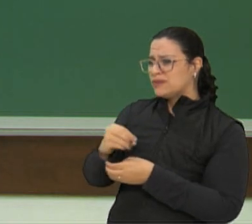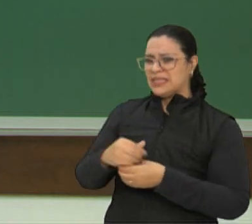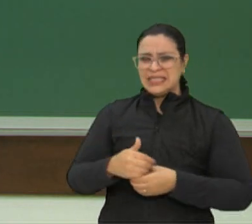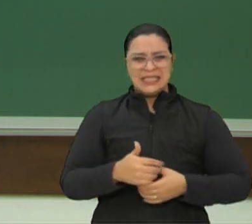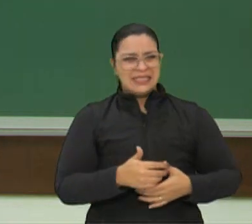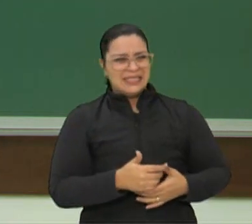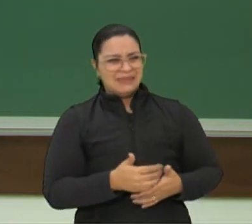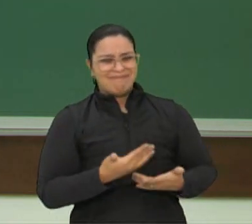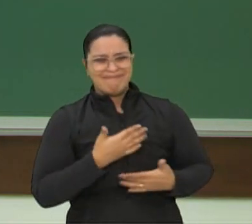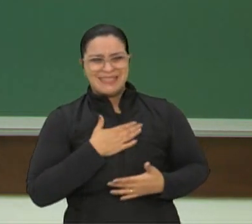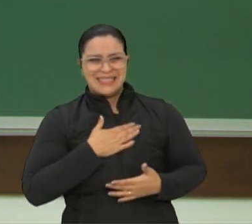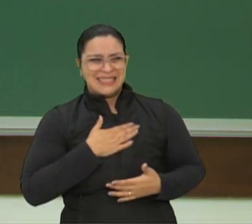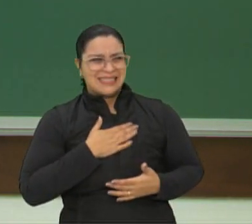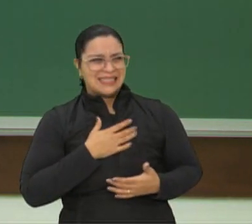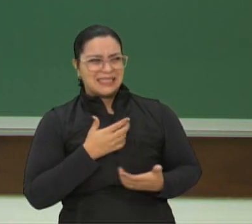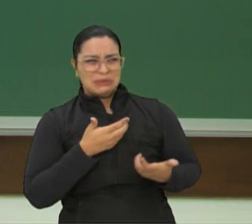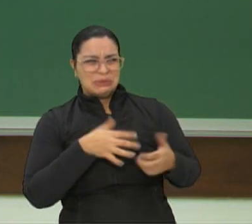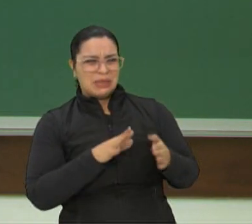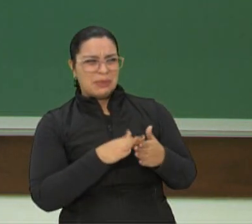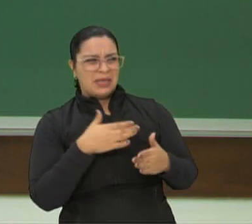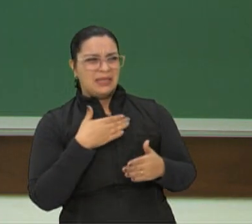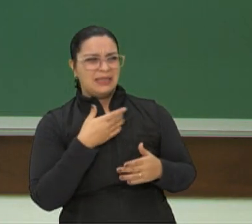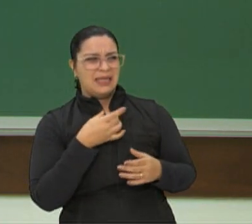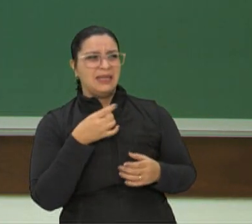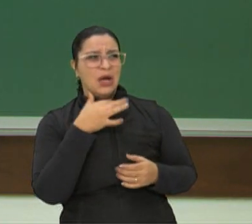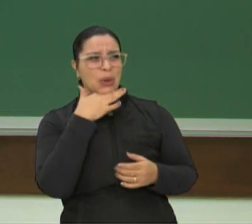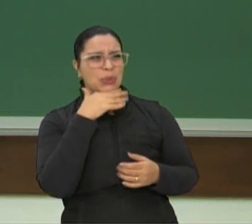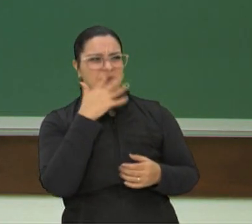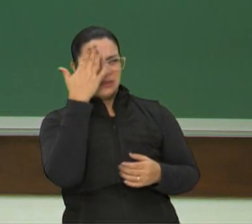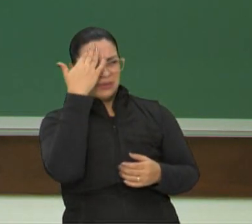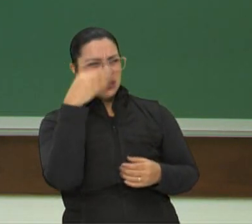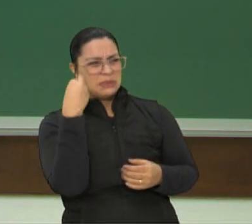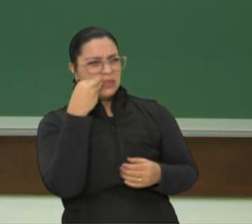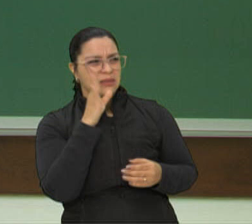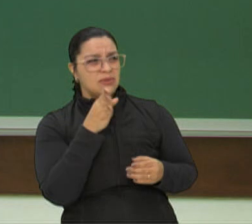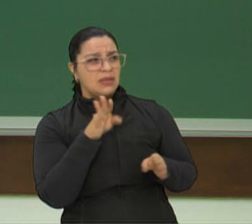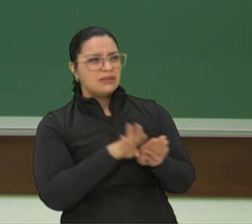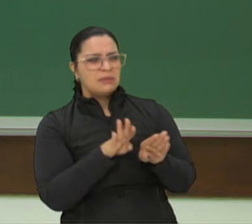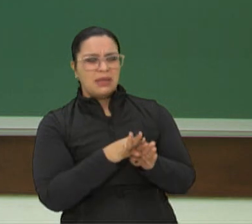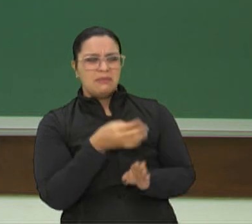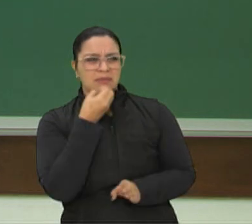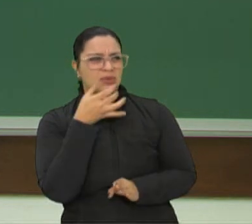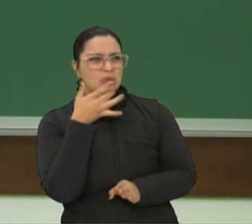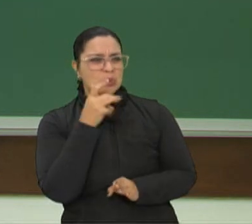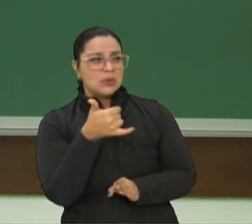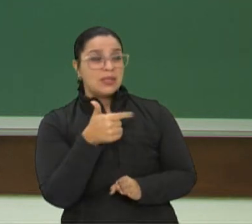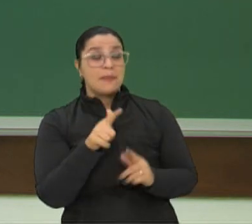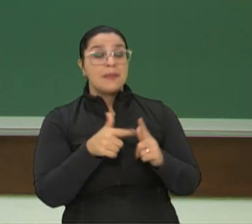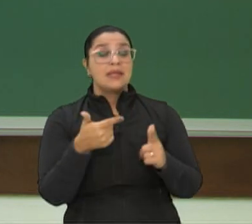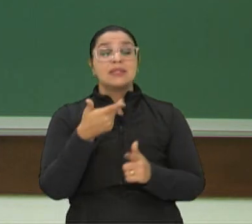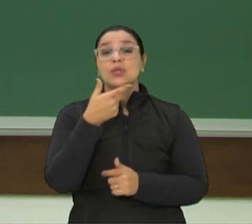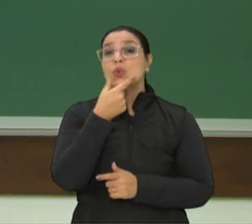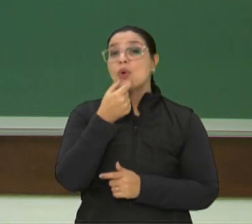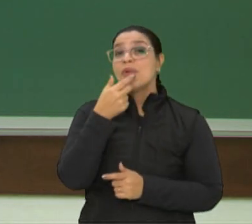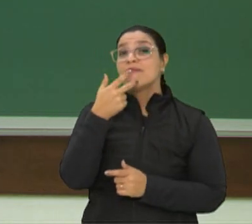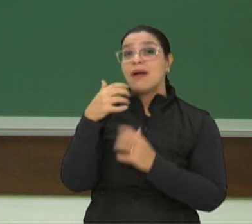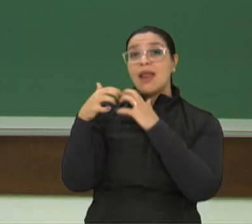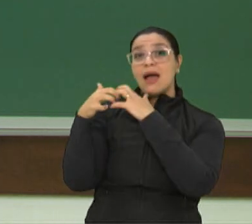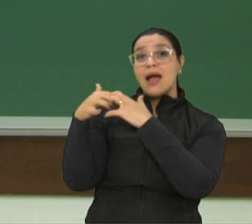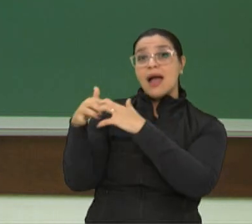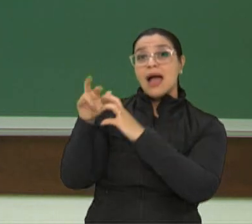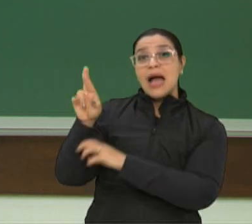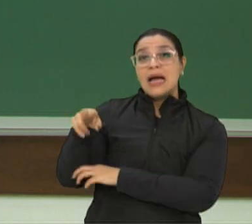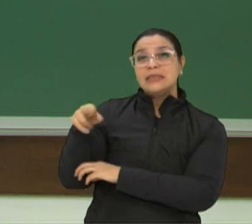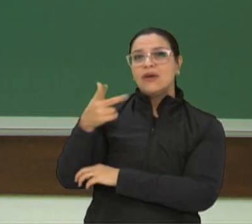a princípio, não quer tomar aquilo, né? Porque você já teve experiência com o chá, já viu que não é bom. Só que o Hillman vai dizer que a razão, o máximo que ela